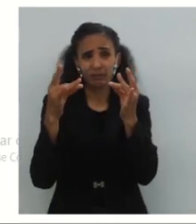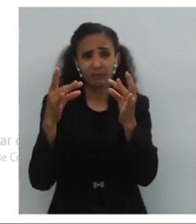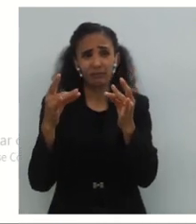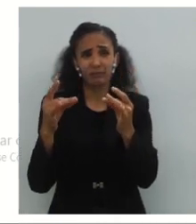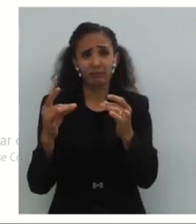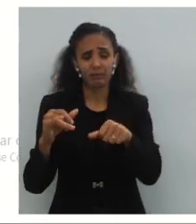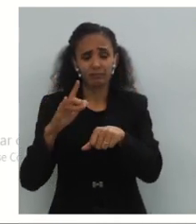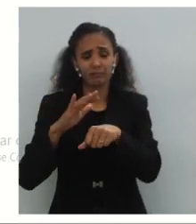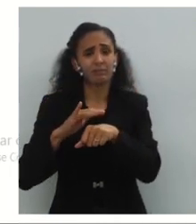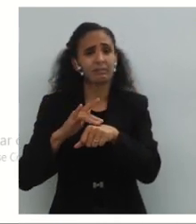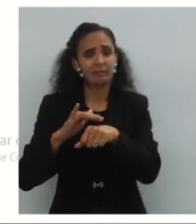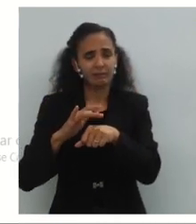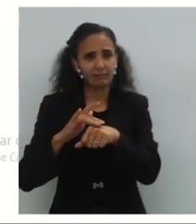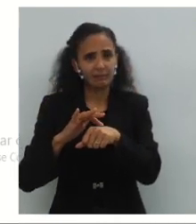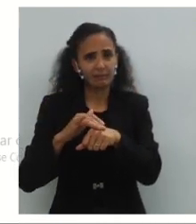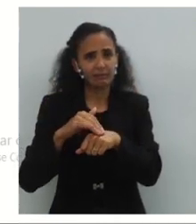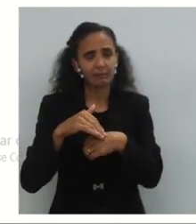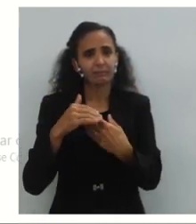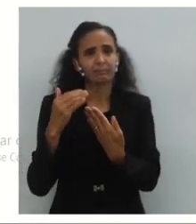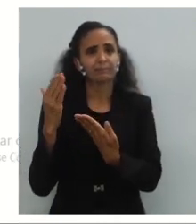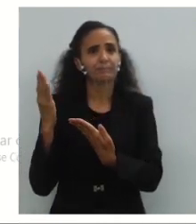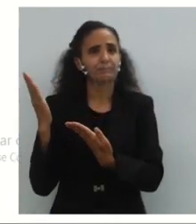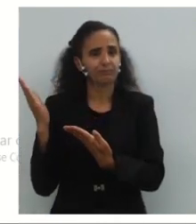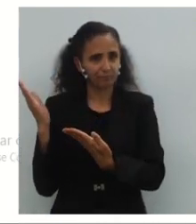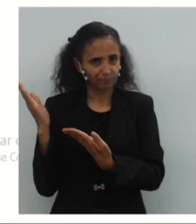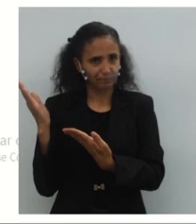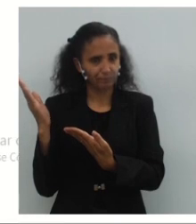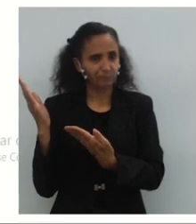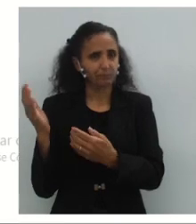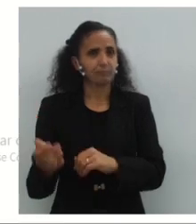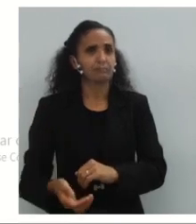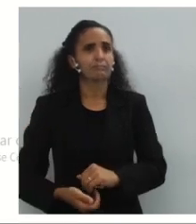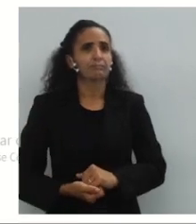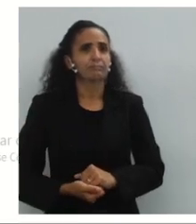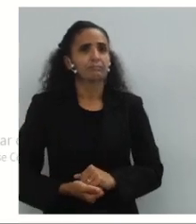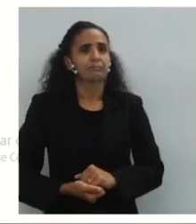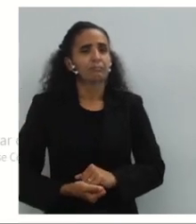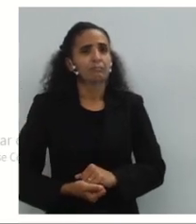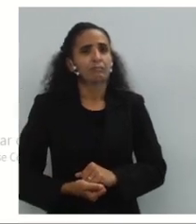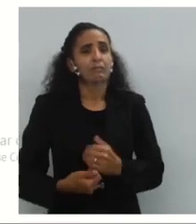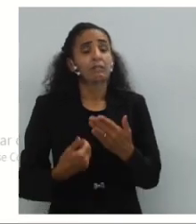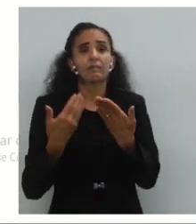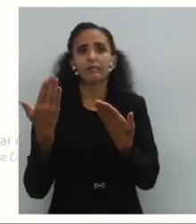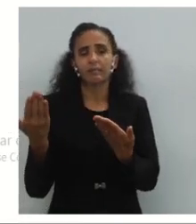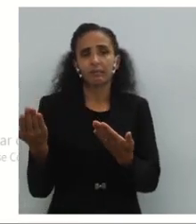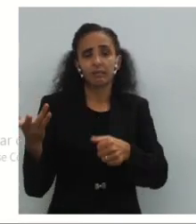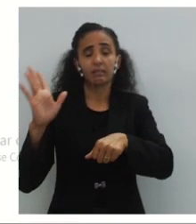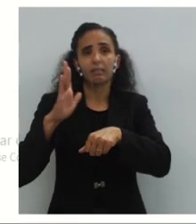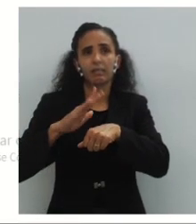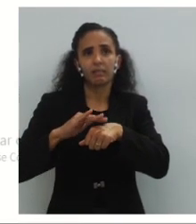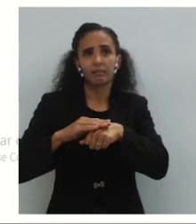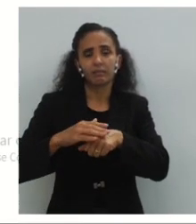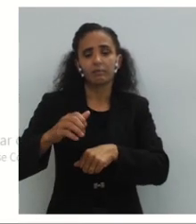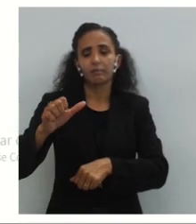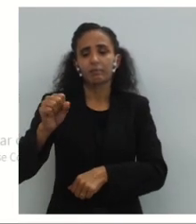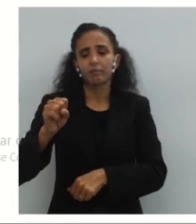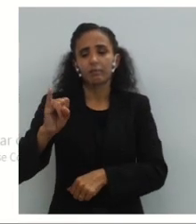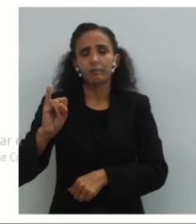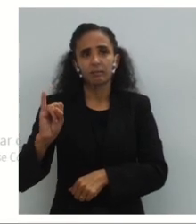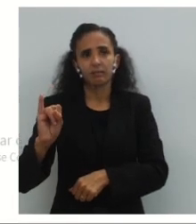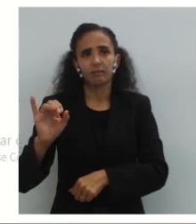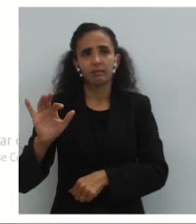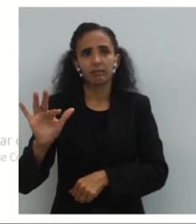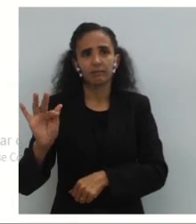sobre o papiloma, hepatites B e C, infecção pelo vírus.